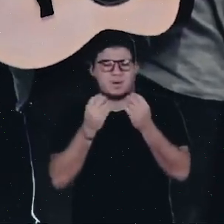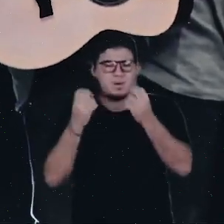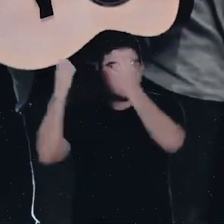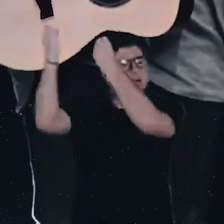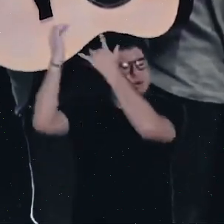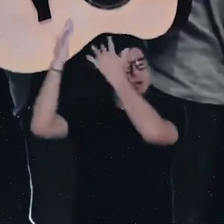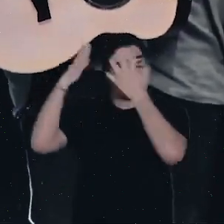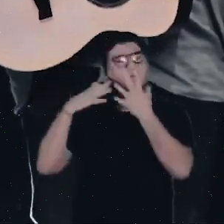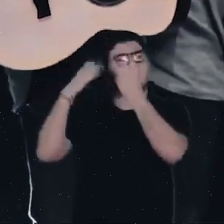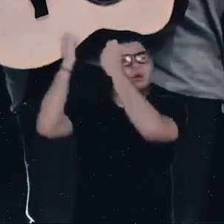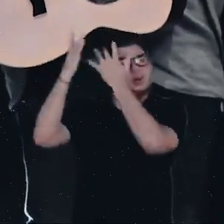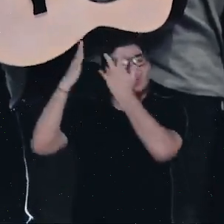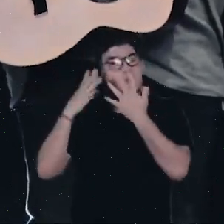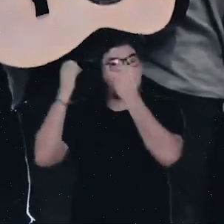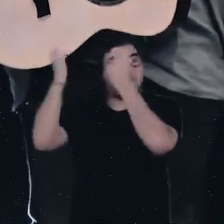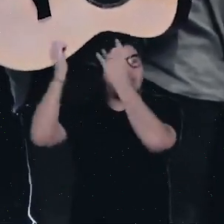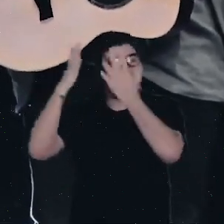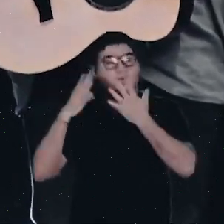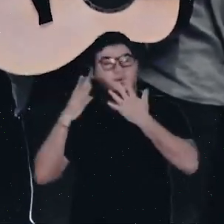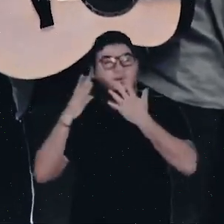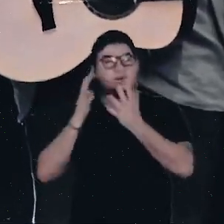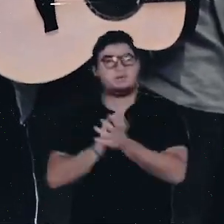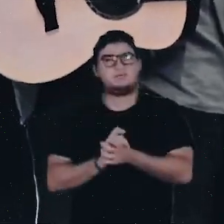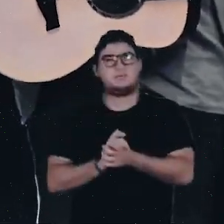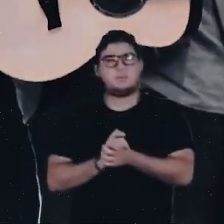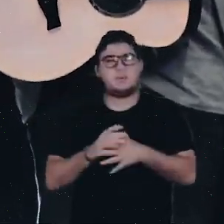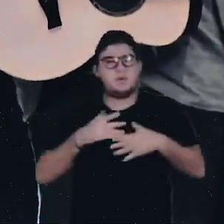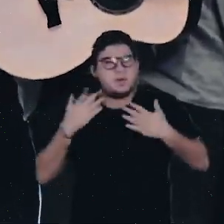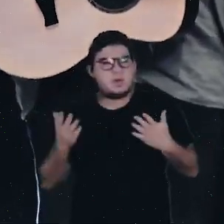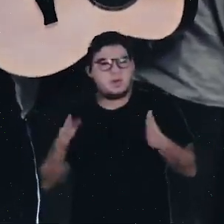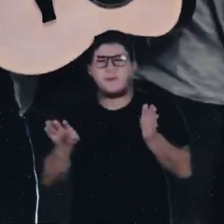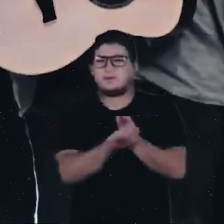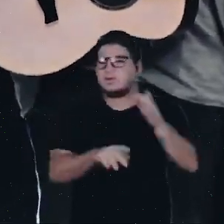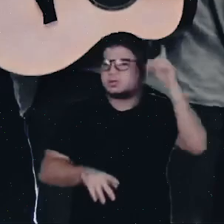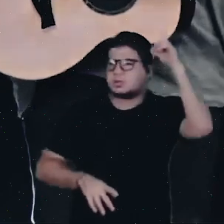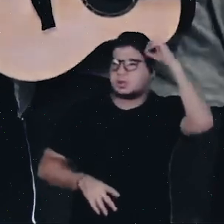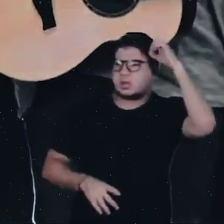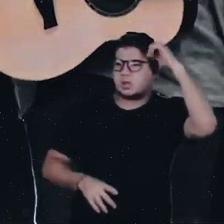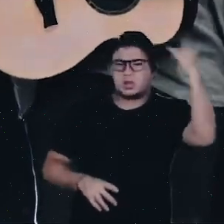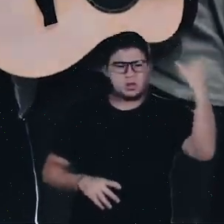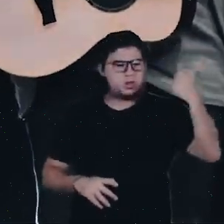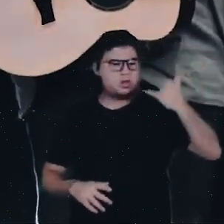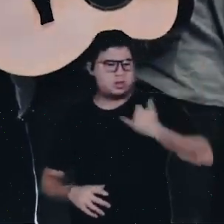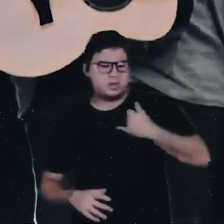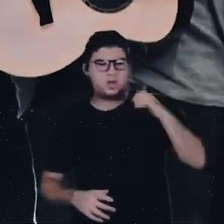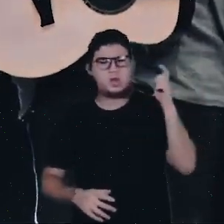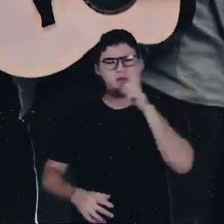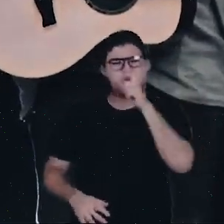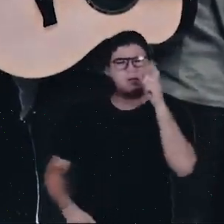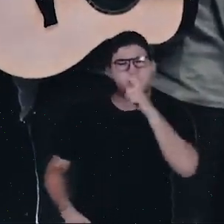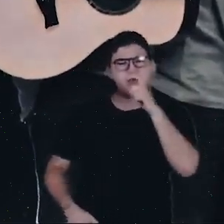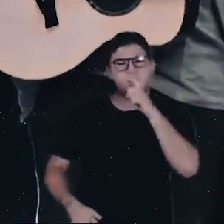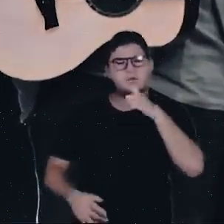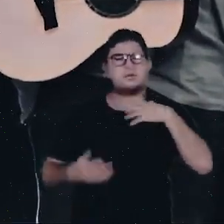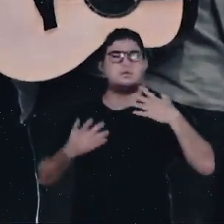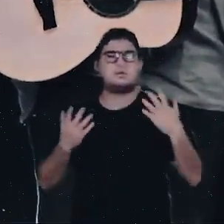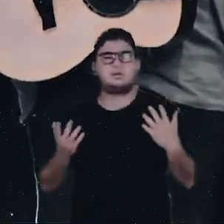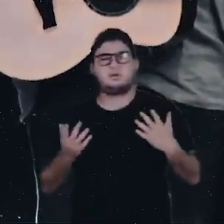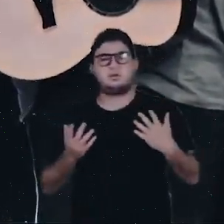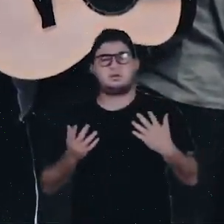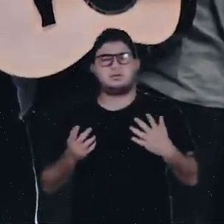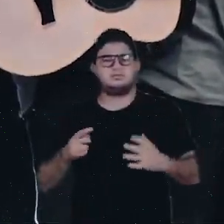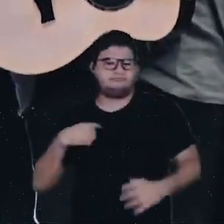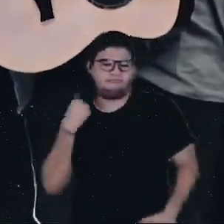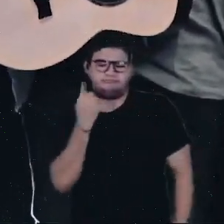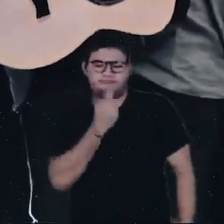vida, de repente vem o diabo e lança uma mentira só. Geralmente a